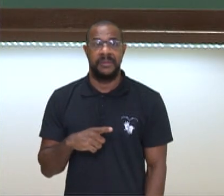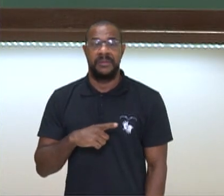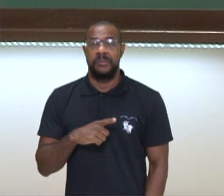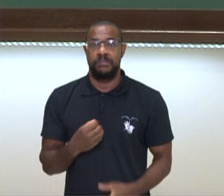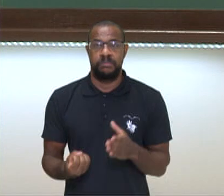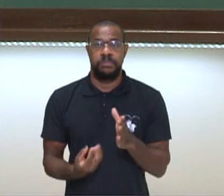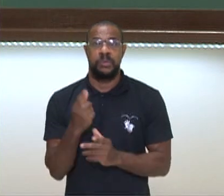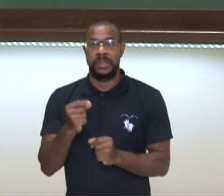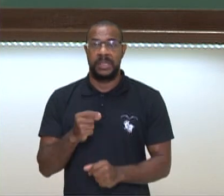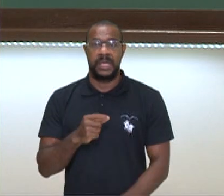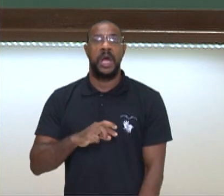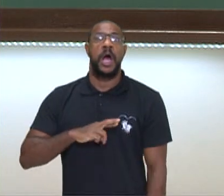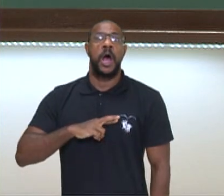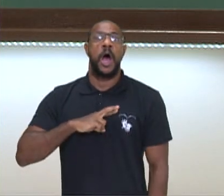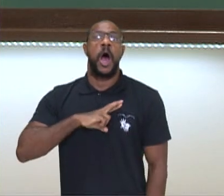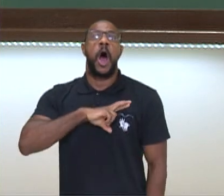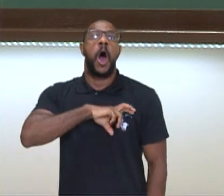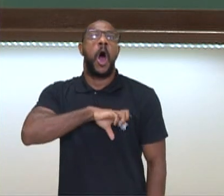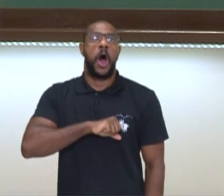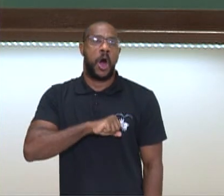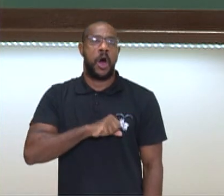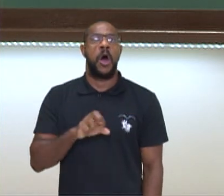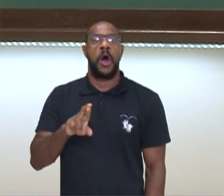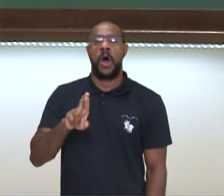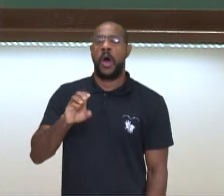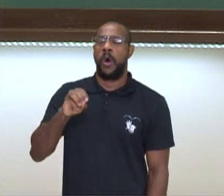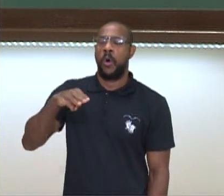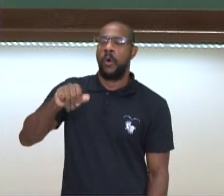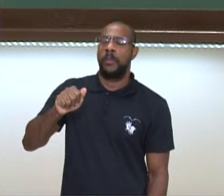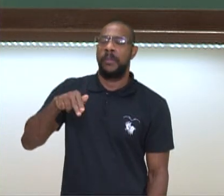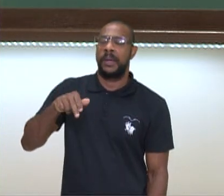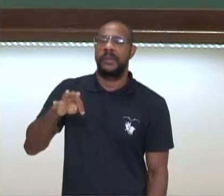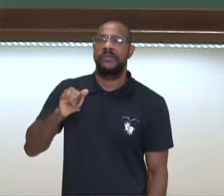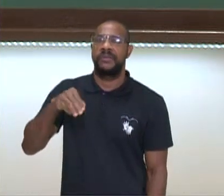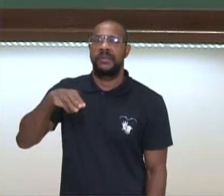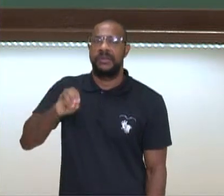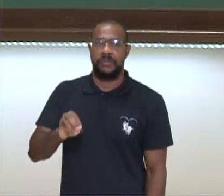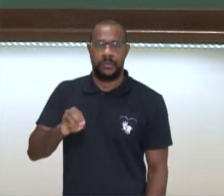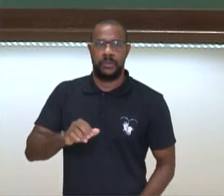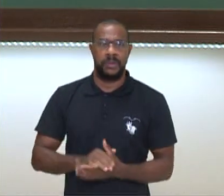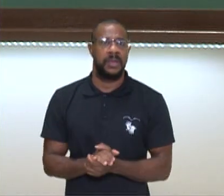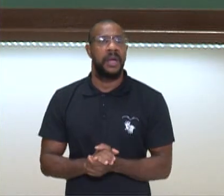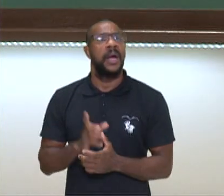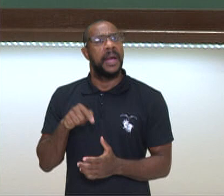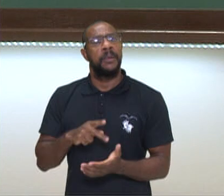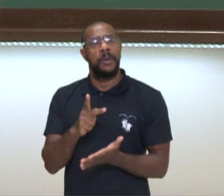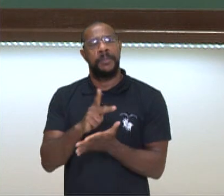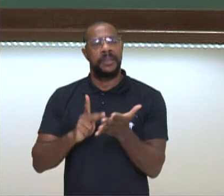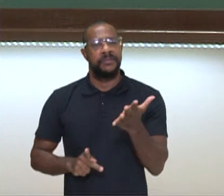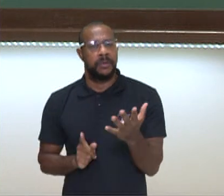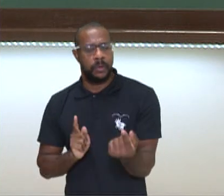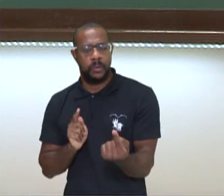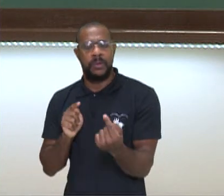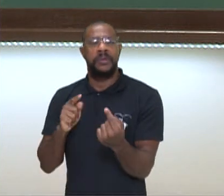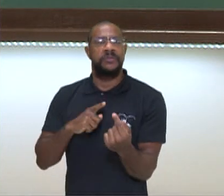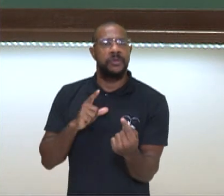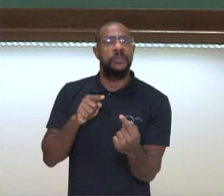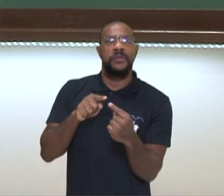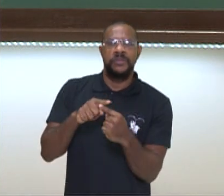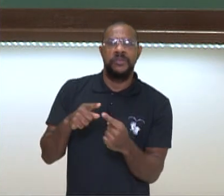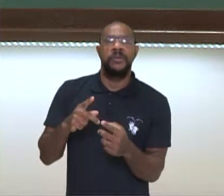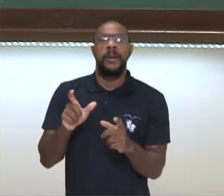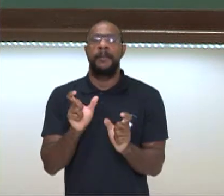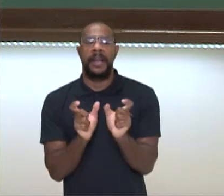romantismo. Vamos lembrar que a poesia romântica era uma poesia como? Subjetiva, falava de